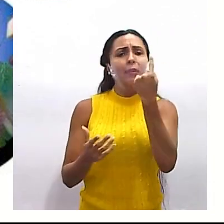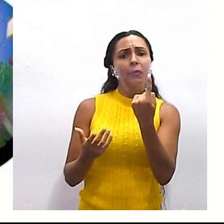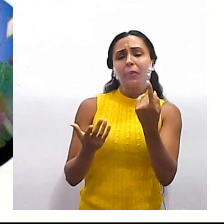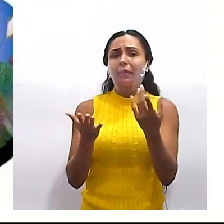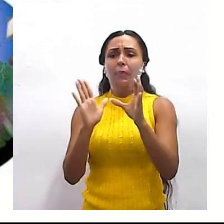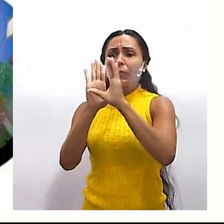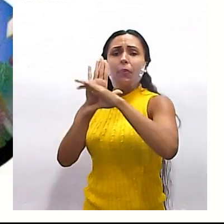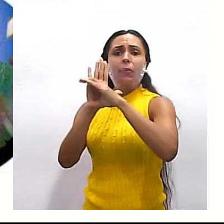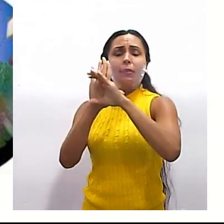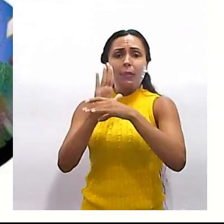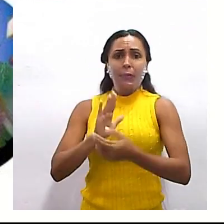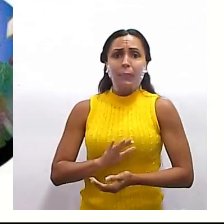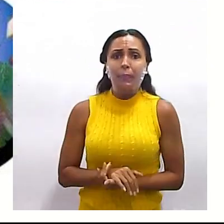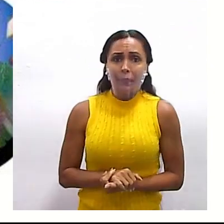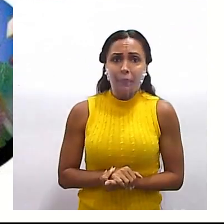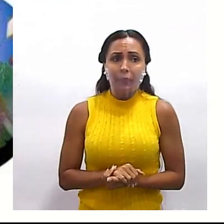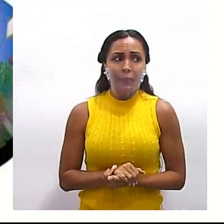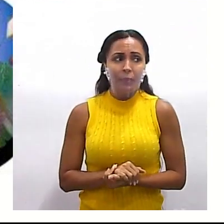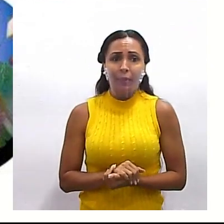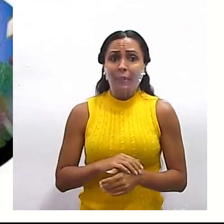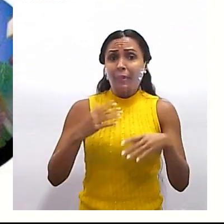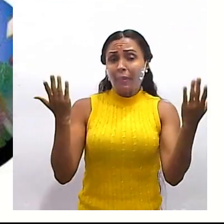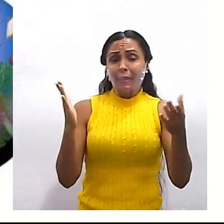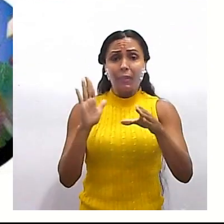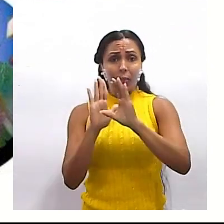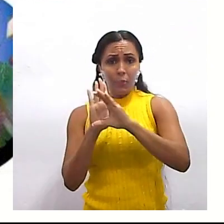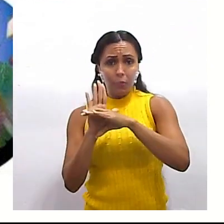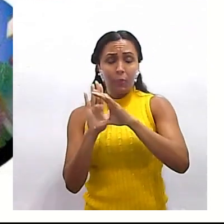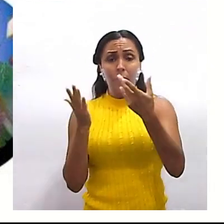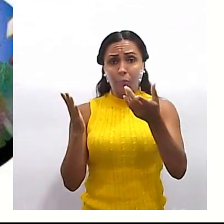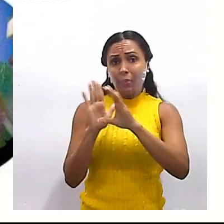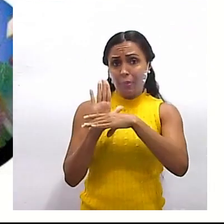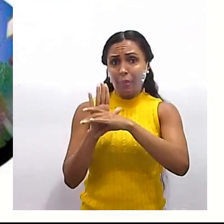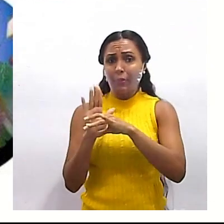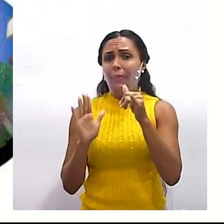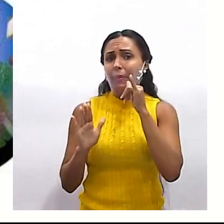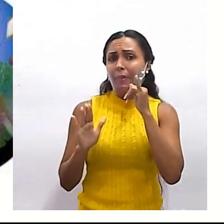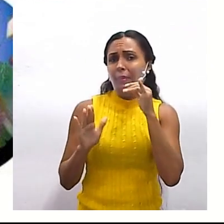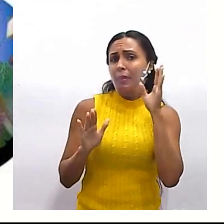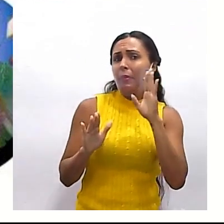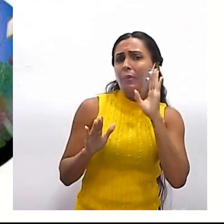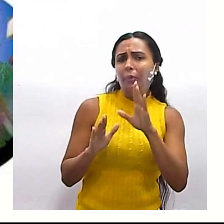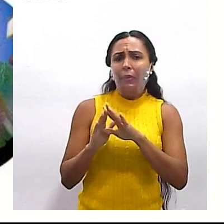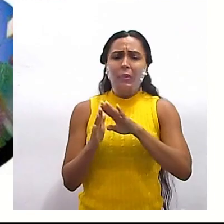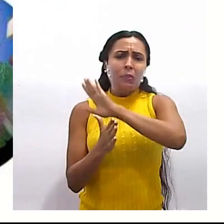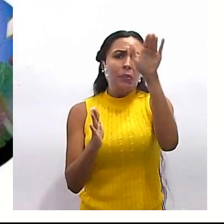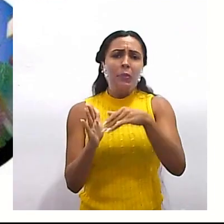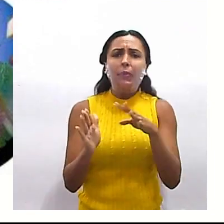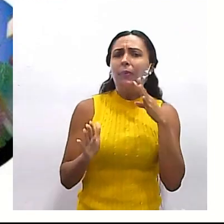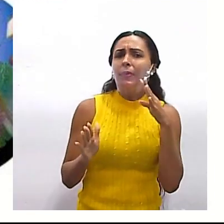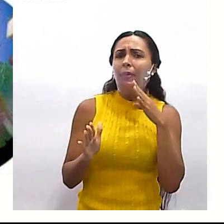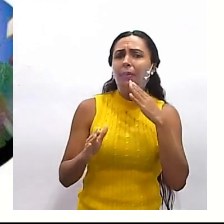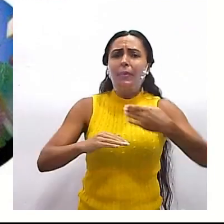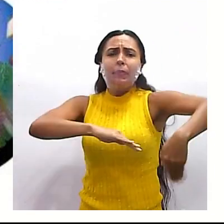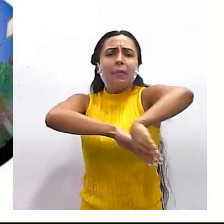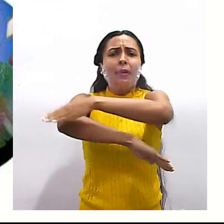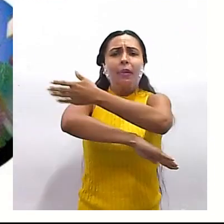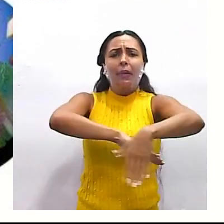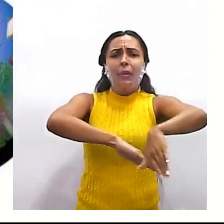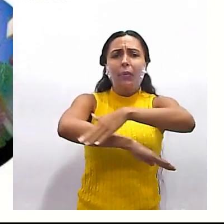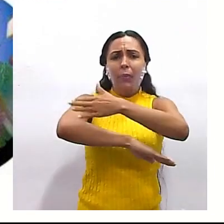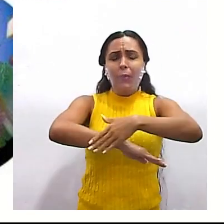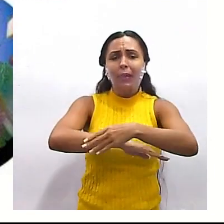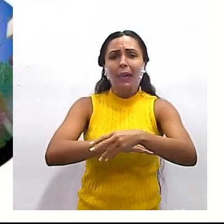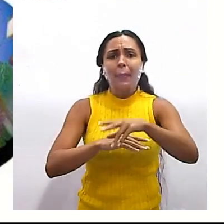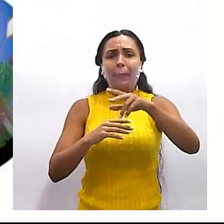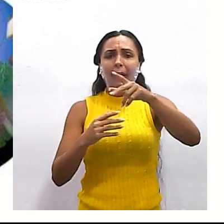conceituar? Vou dar um exemplo legal. Imagina, eu acho que todo mundo conhece ali aquela rua na cidade, Rua da